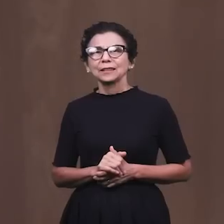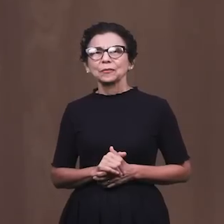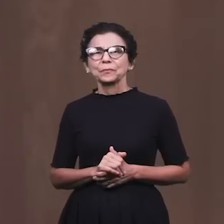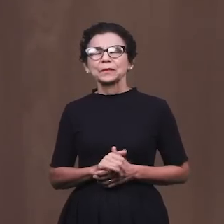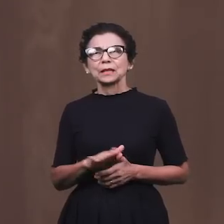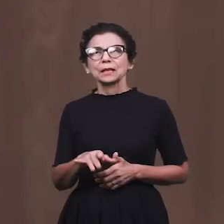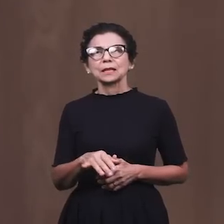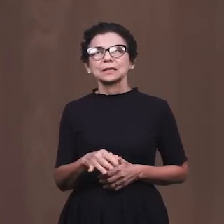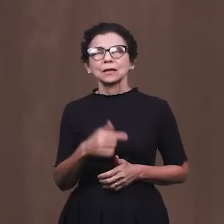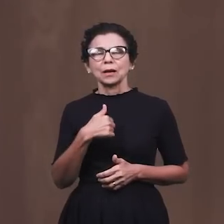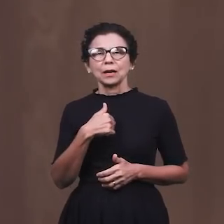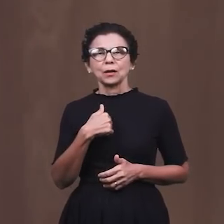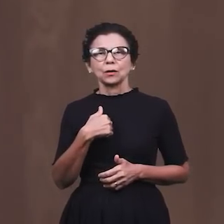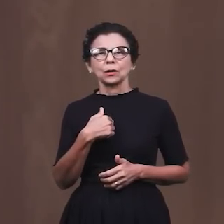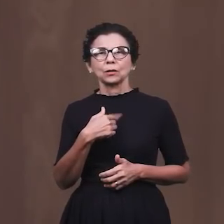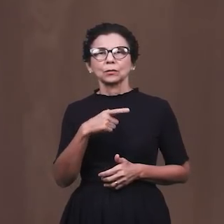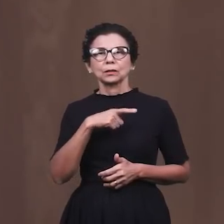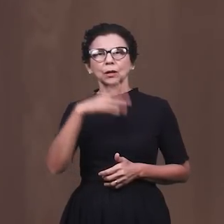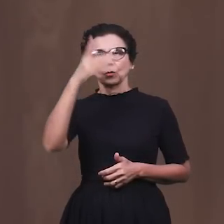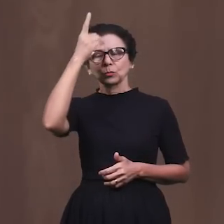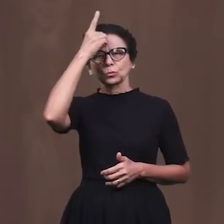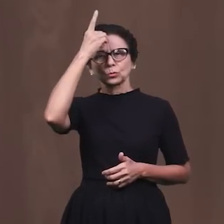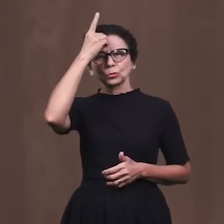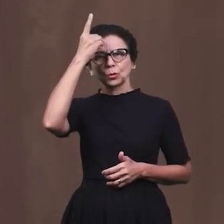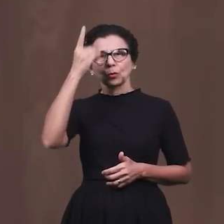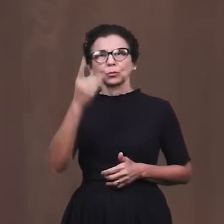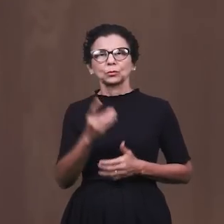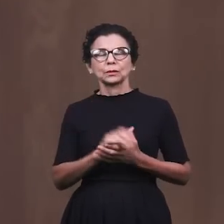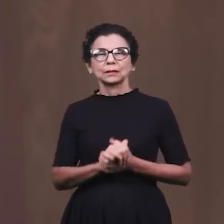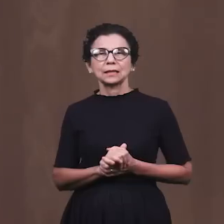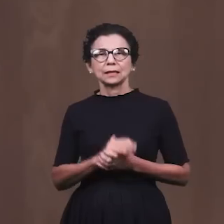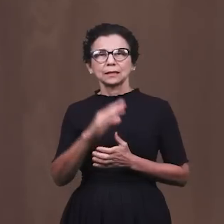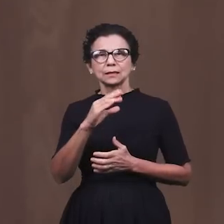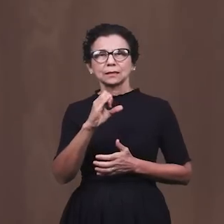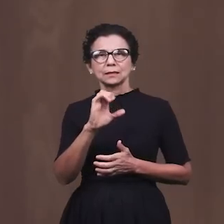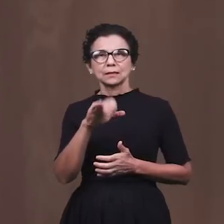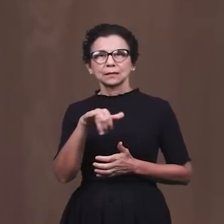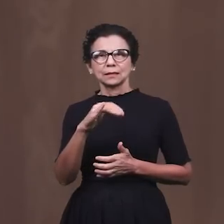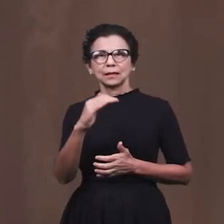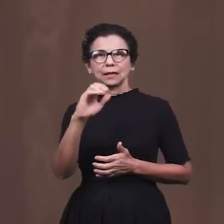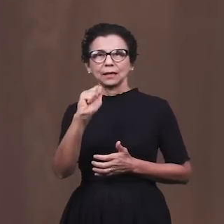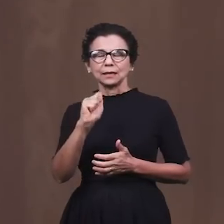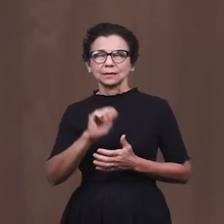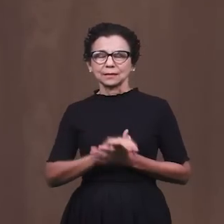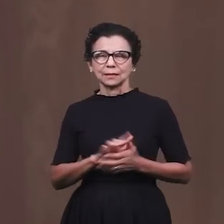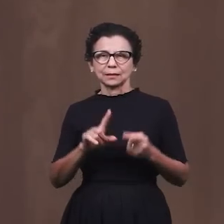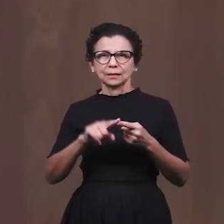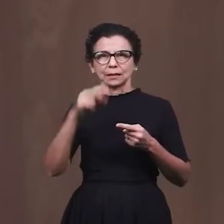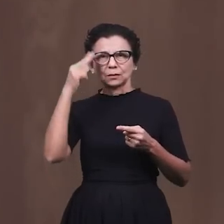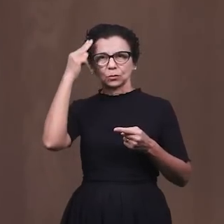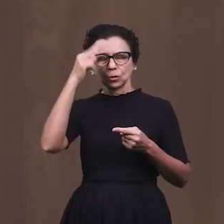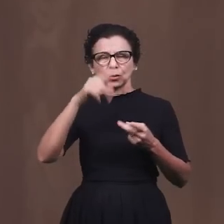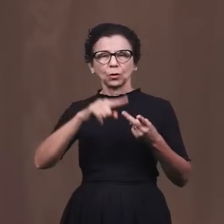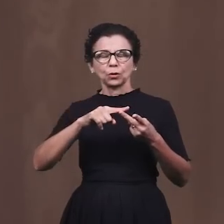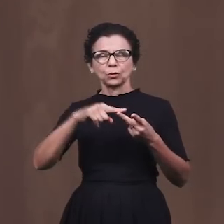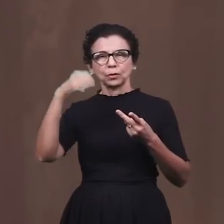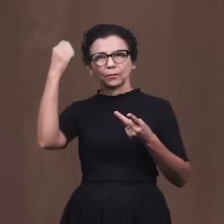ser usado num dom, por exemplo, de ciência, se eu não tenho